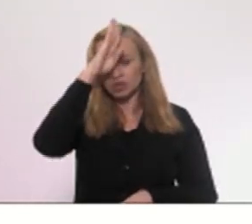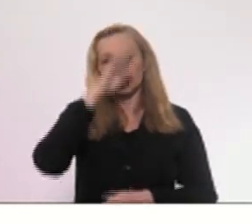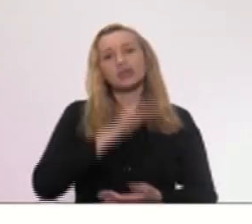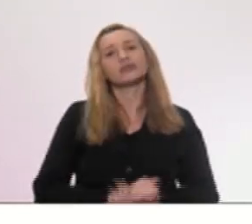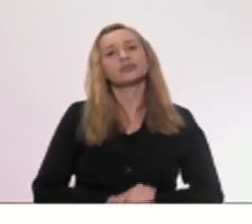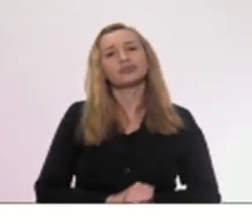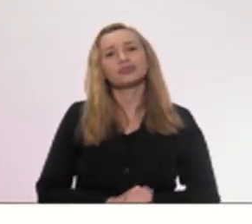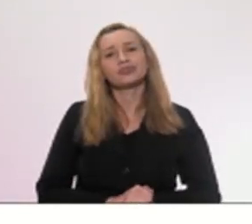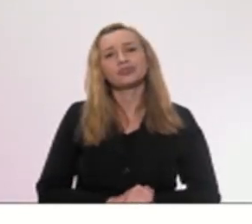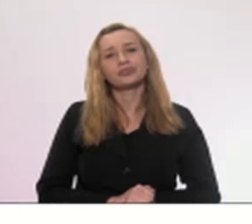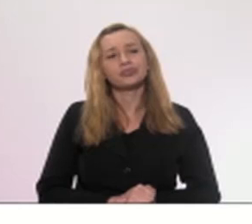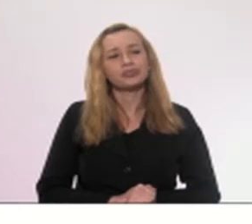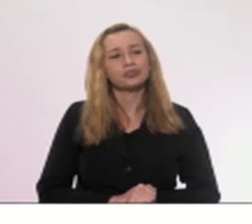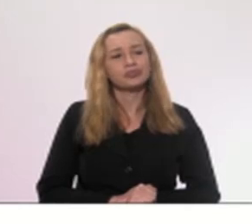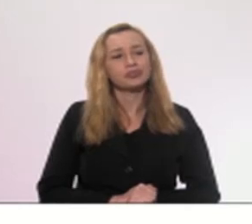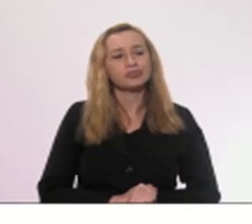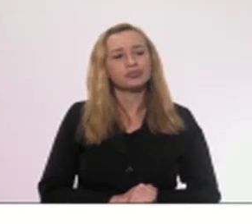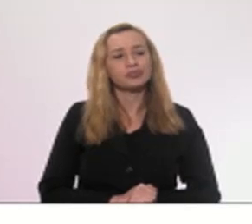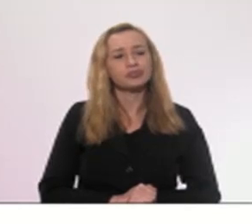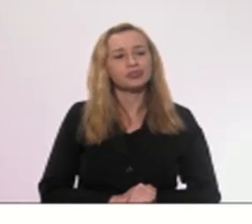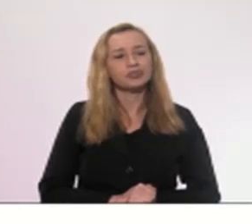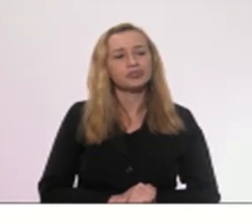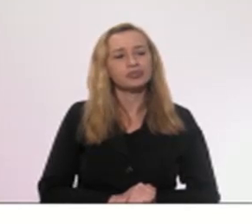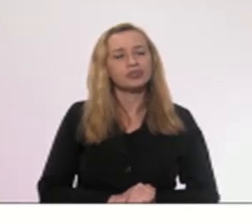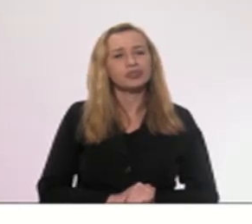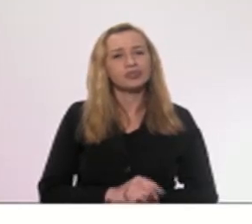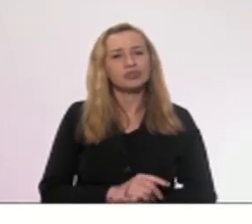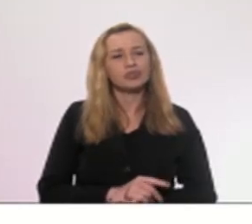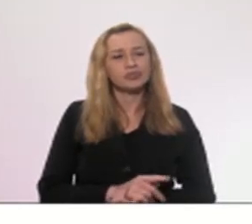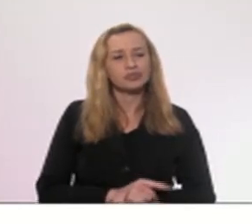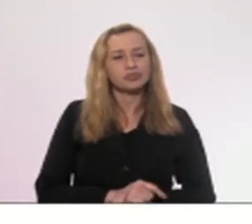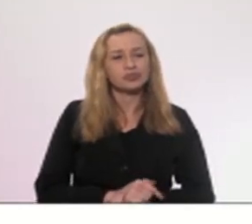que assim se pronunciou sobre